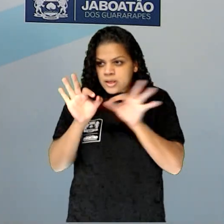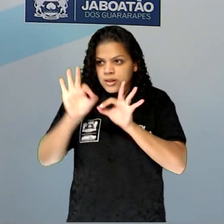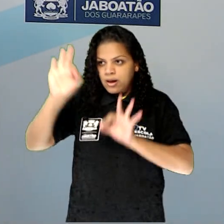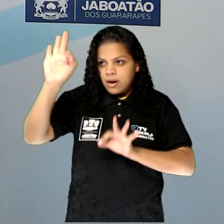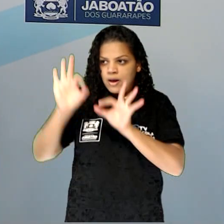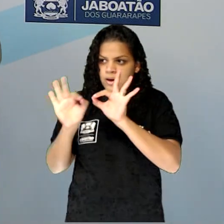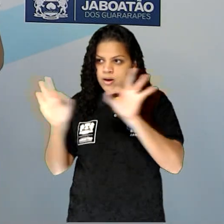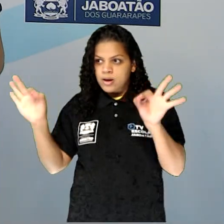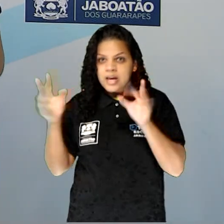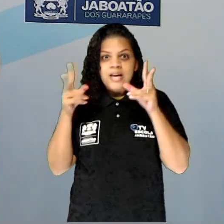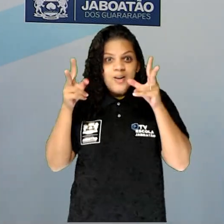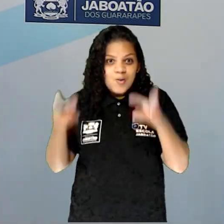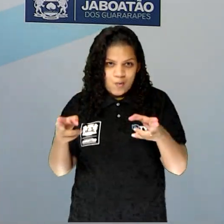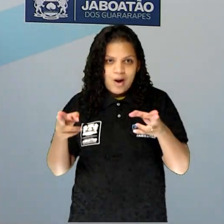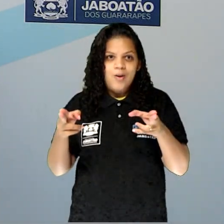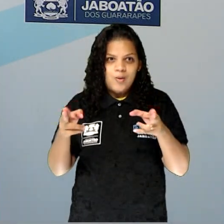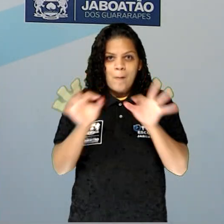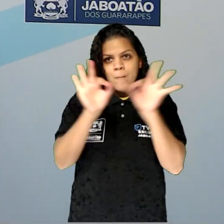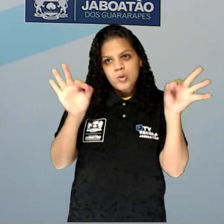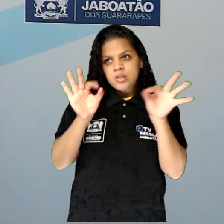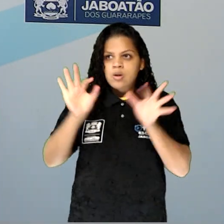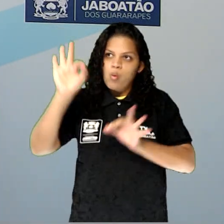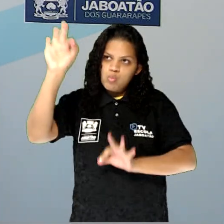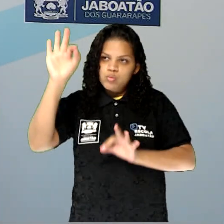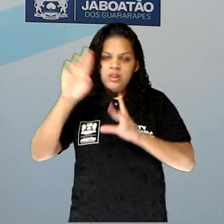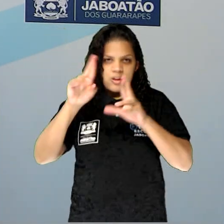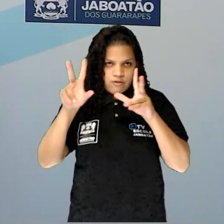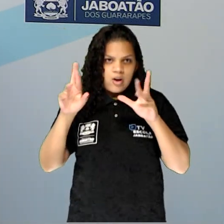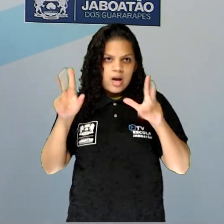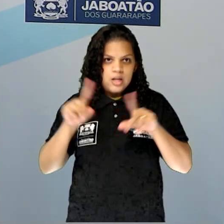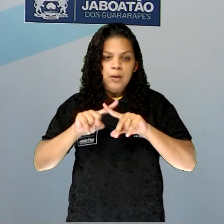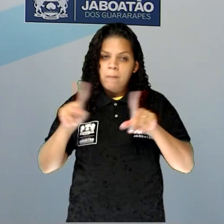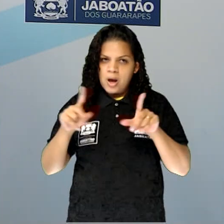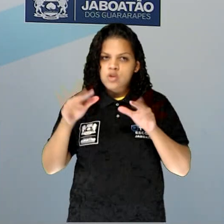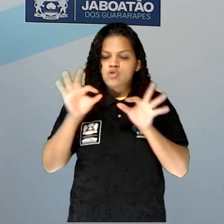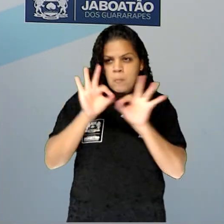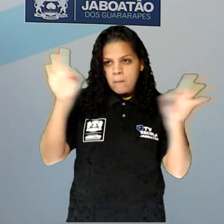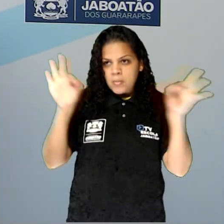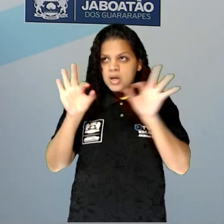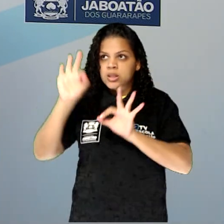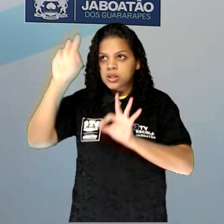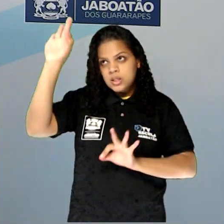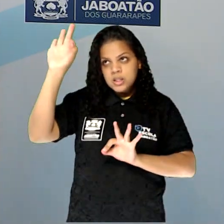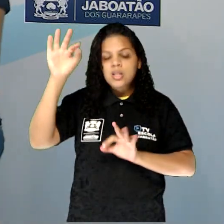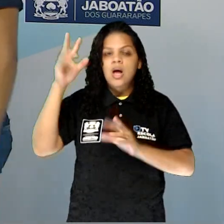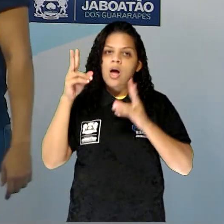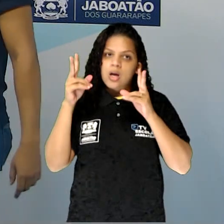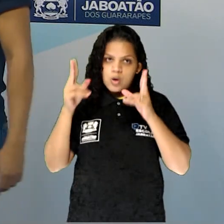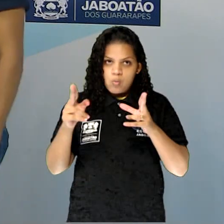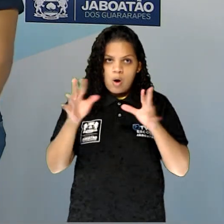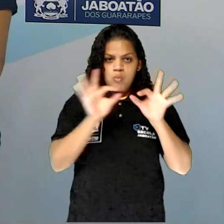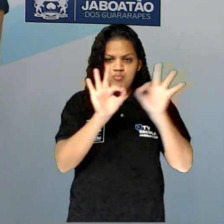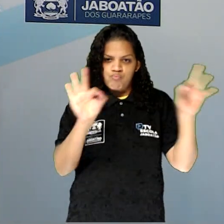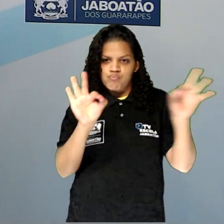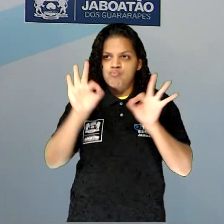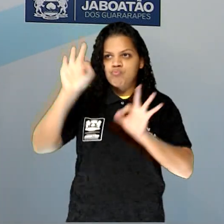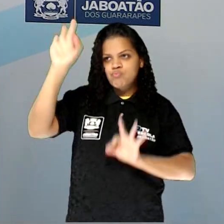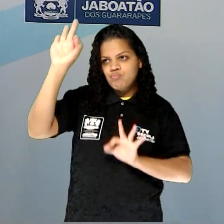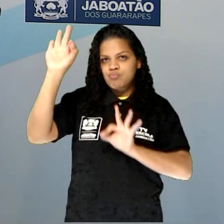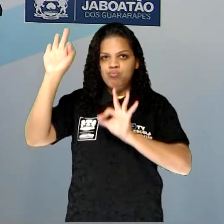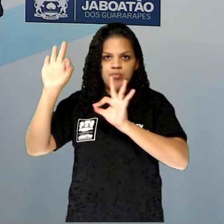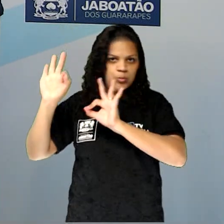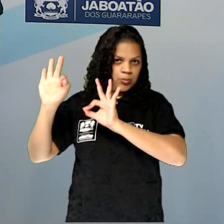estando em posições diferentes na horizontal inclinado na vertical